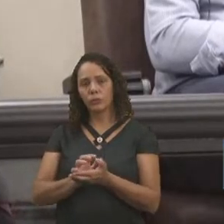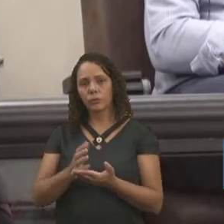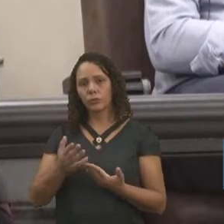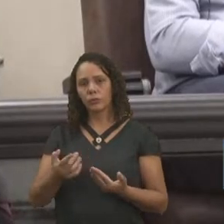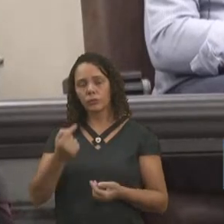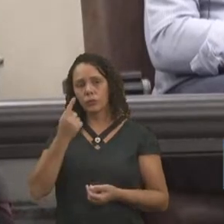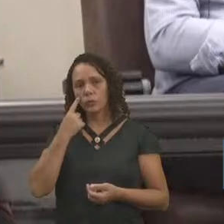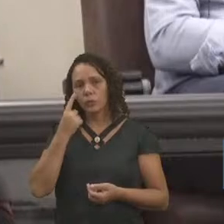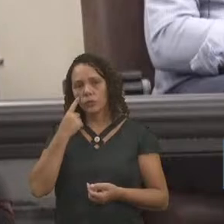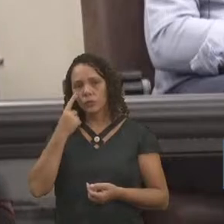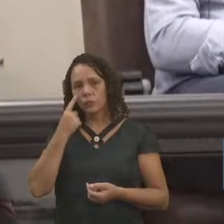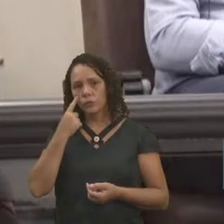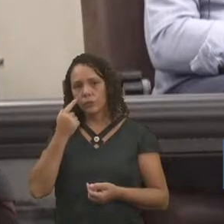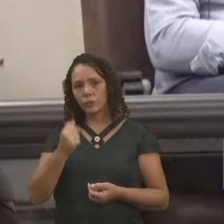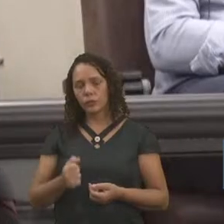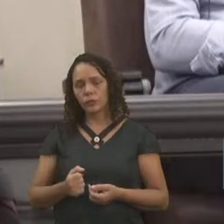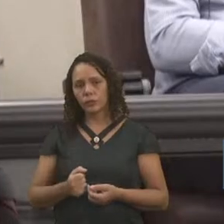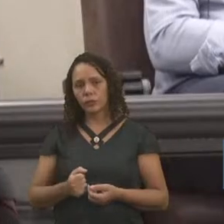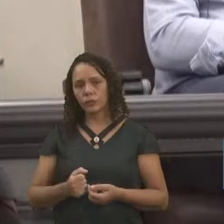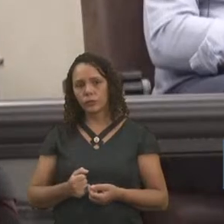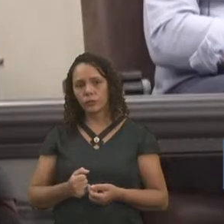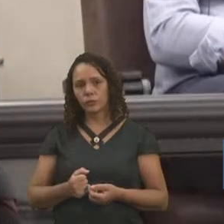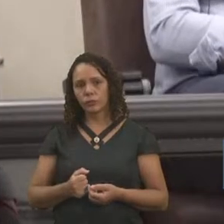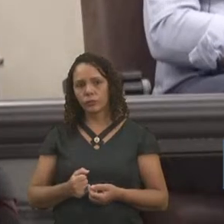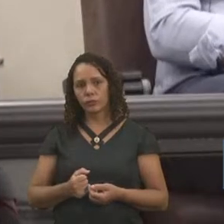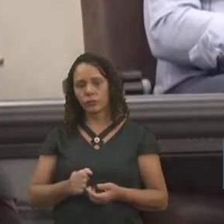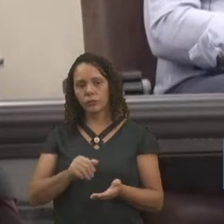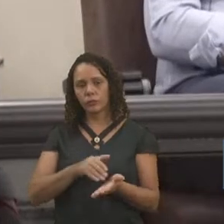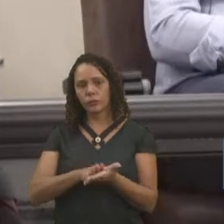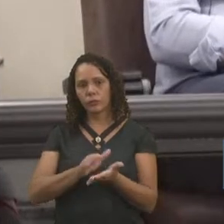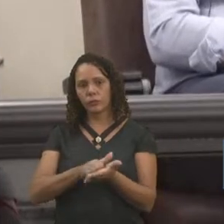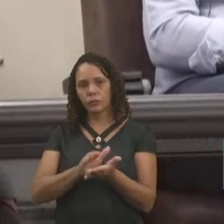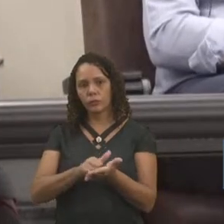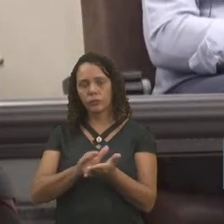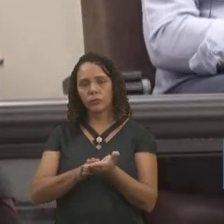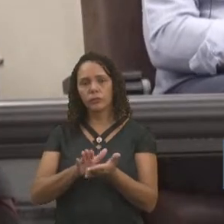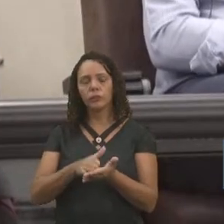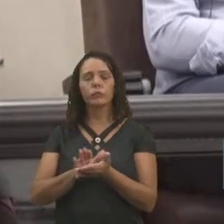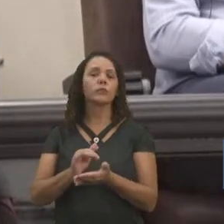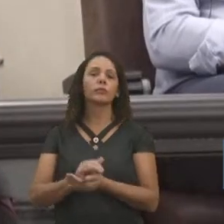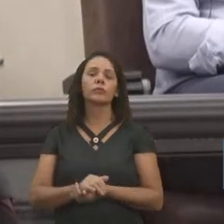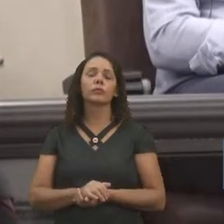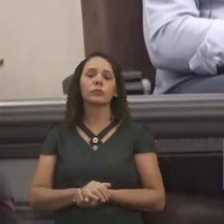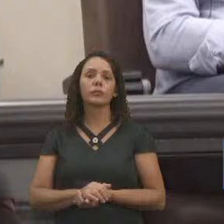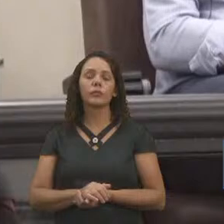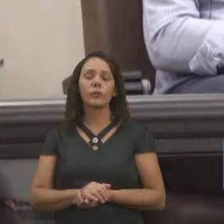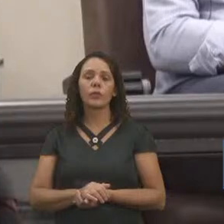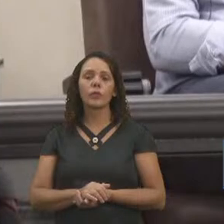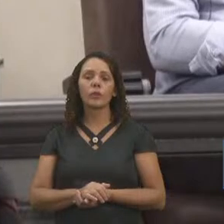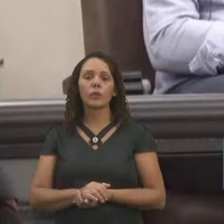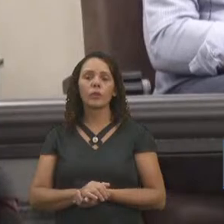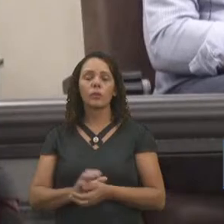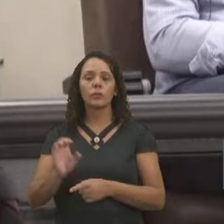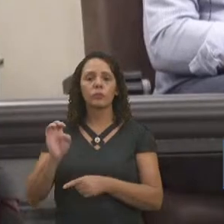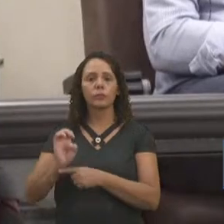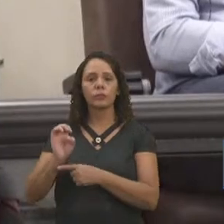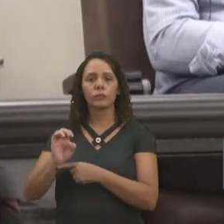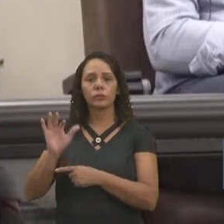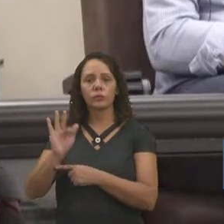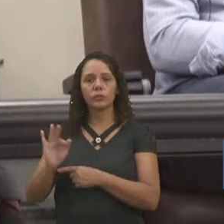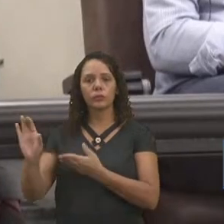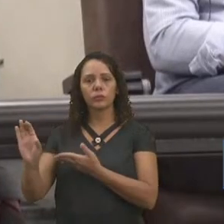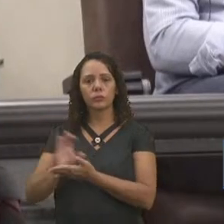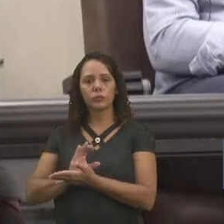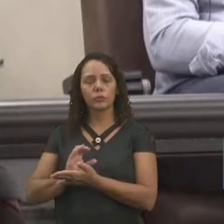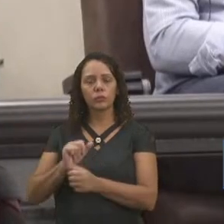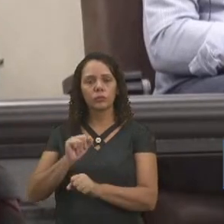Eu vi na questão aí de gastos que foi deixado de ter recursos estaduais e federais.